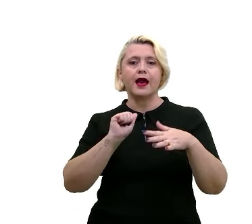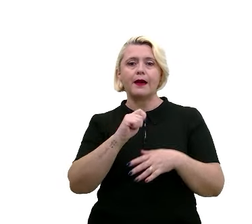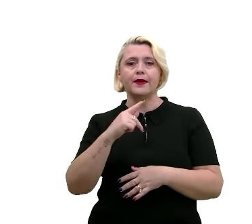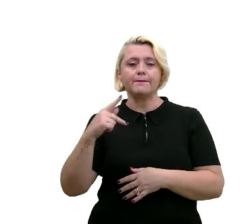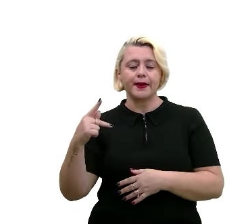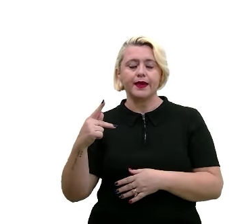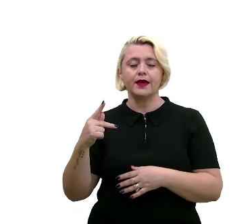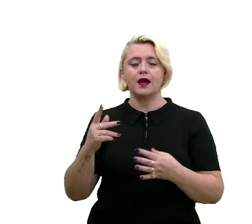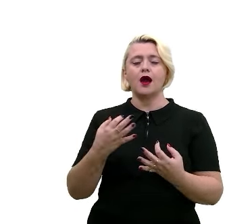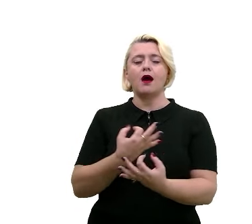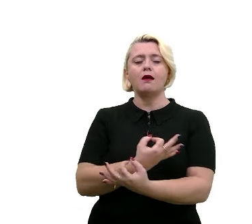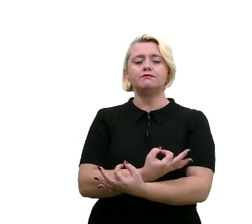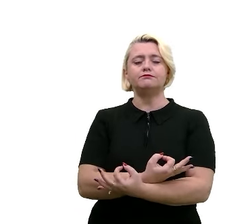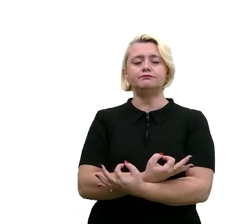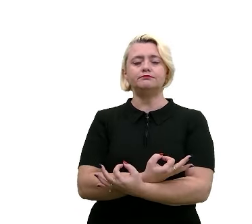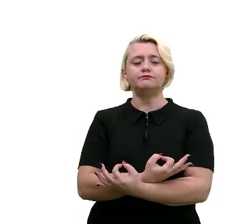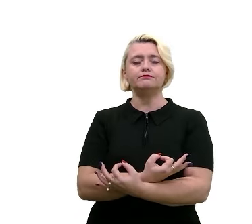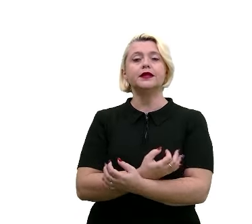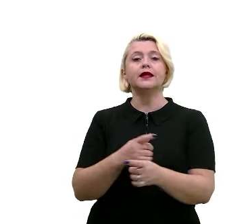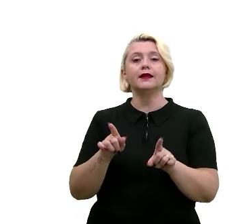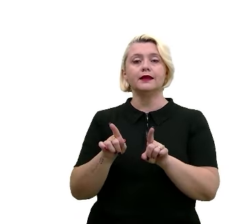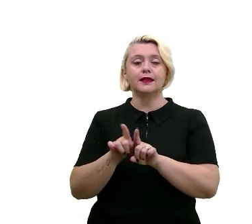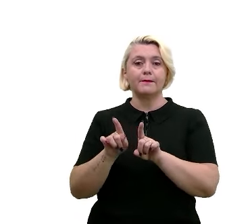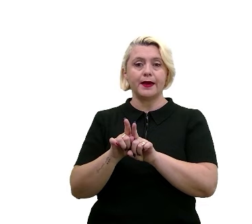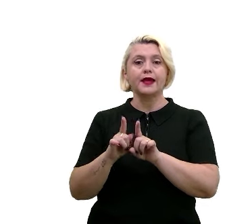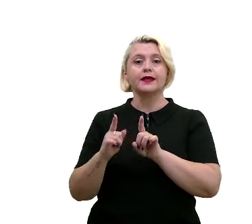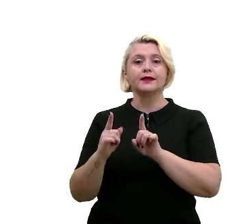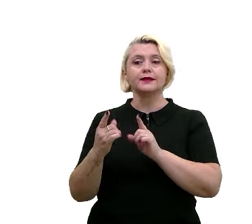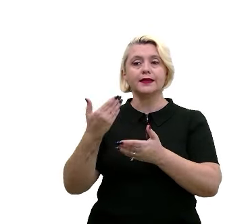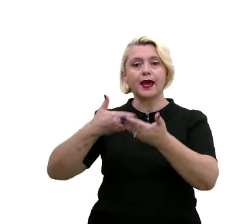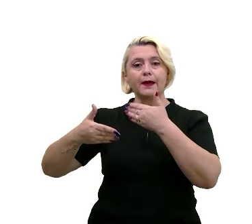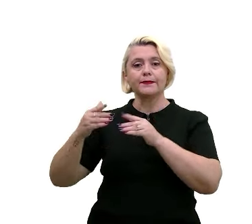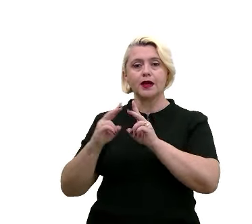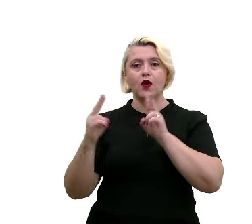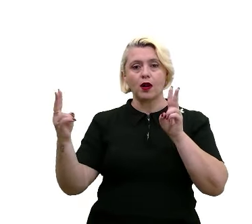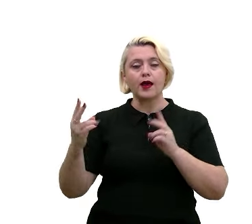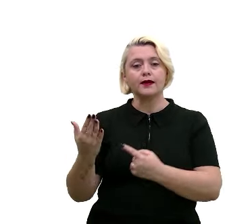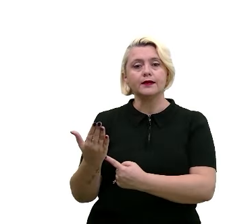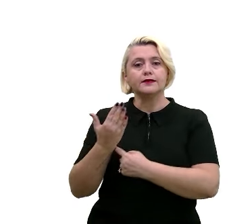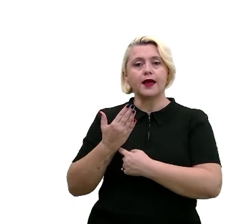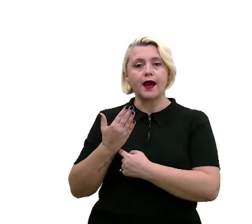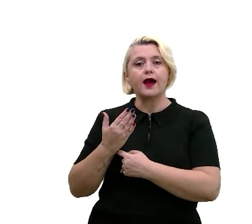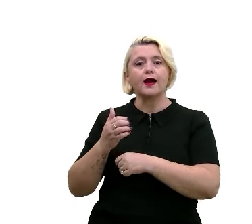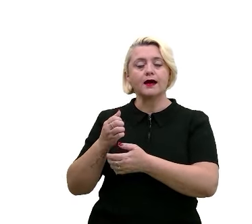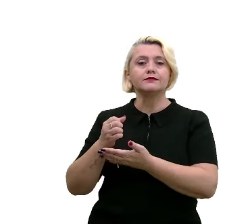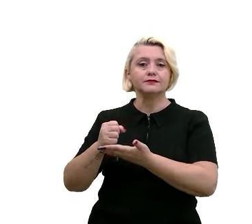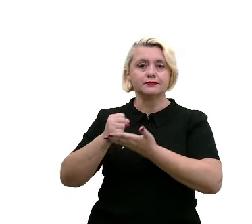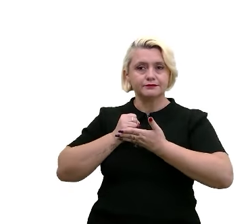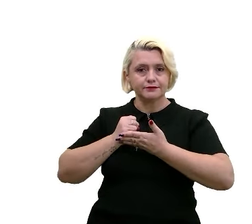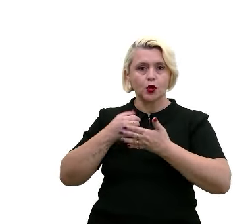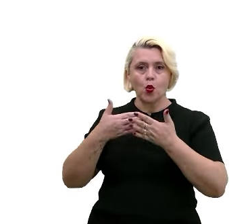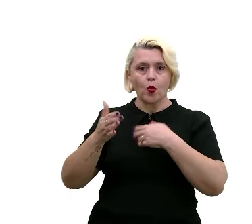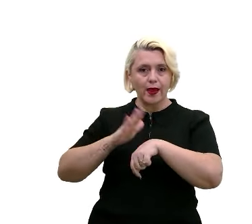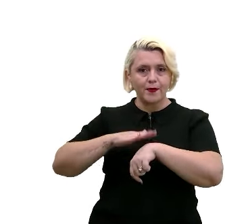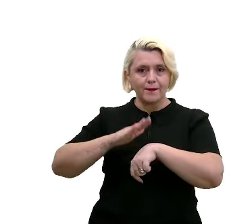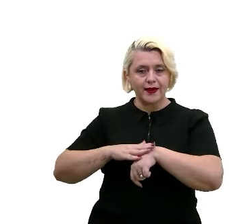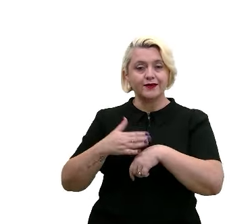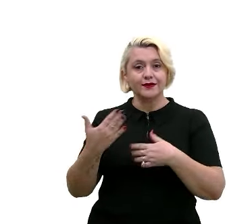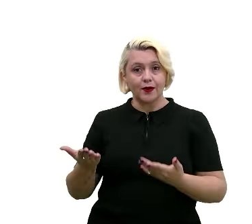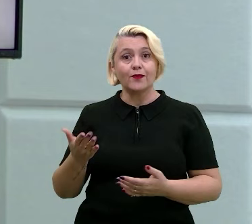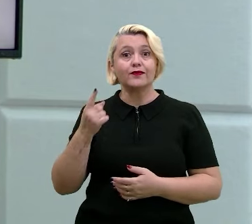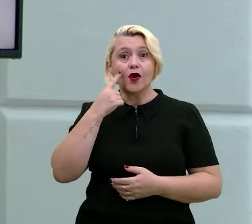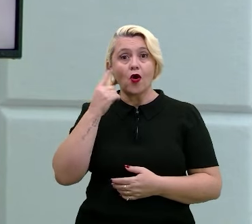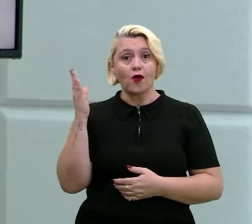terapia online oferecem suporte acessível a qualquer momento para as pessoas. Então, olha só,